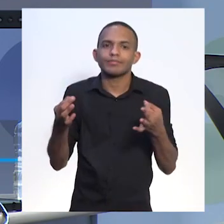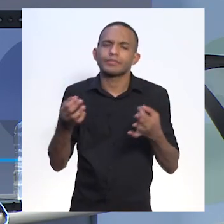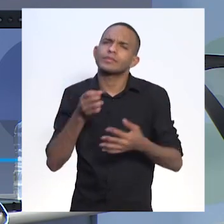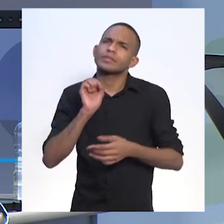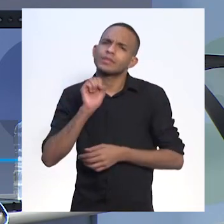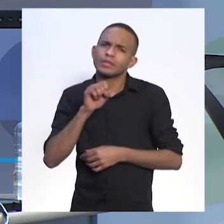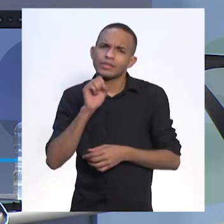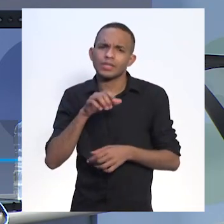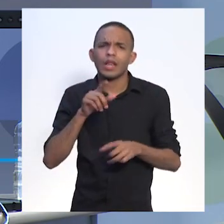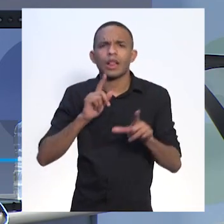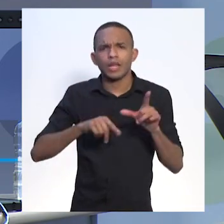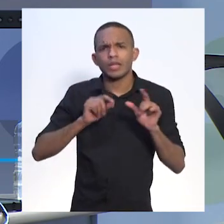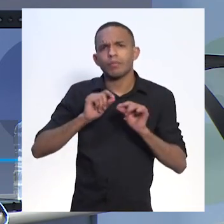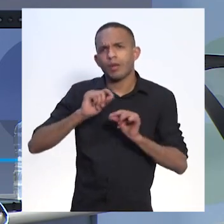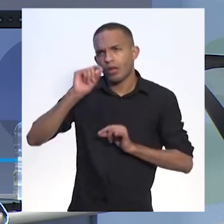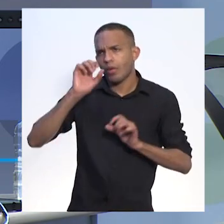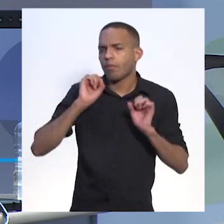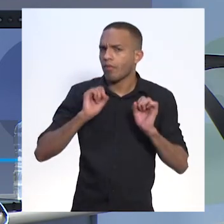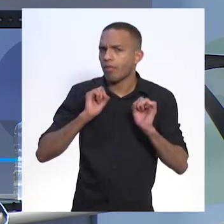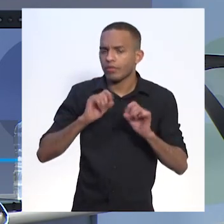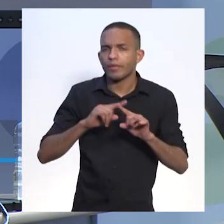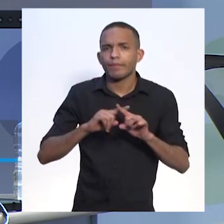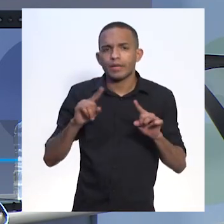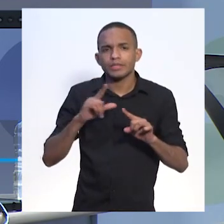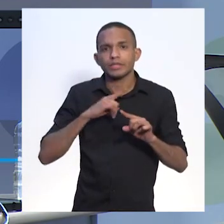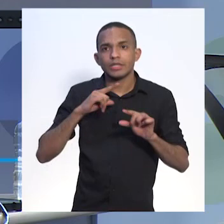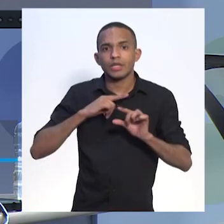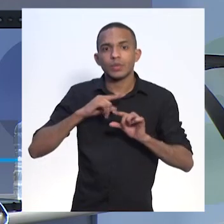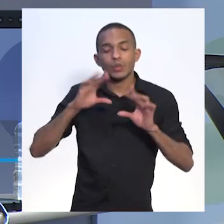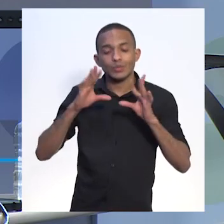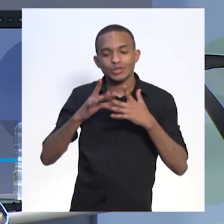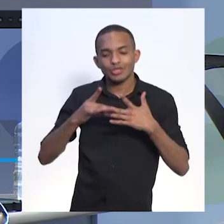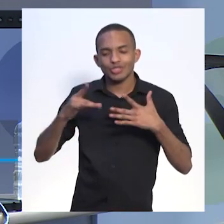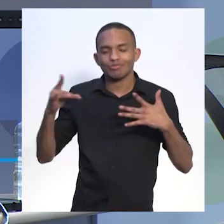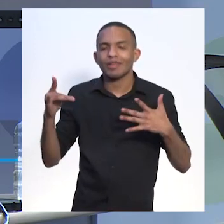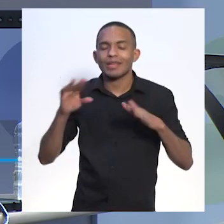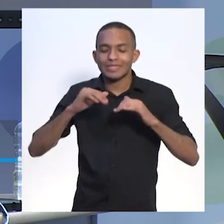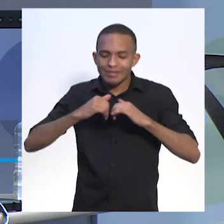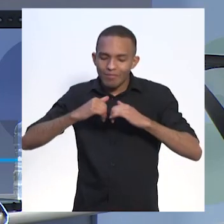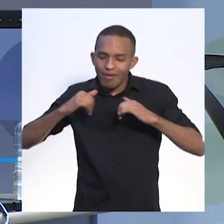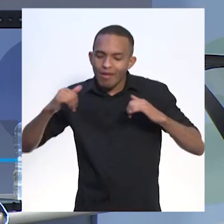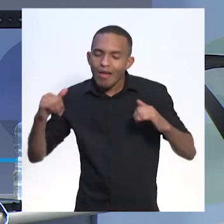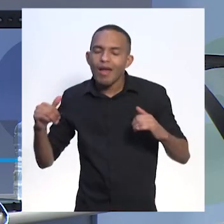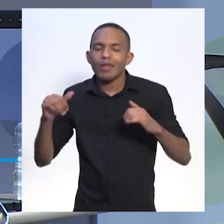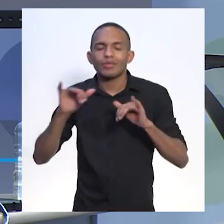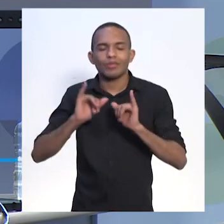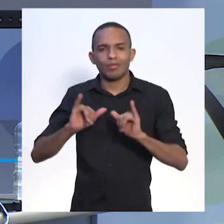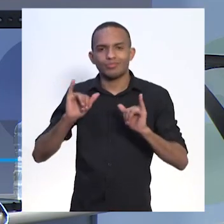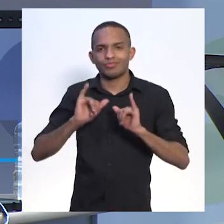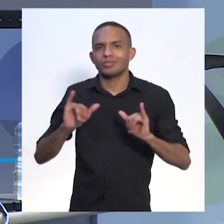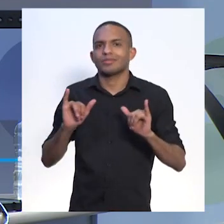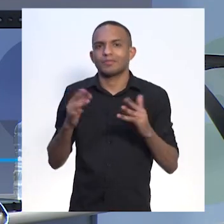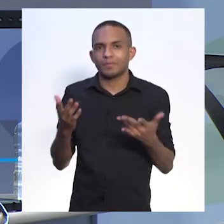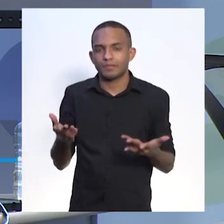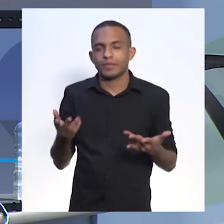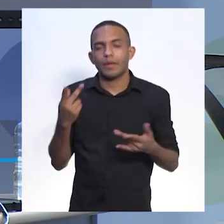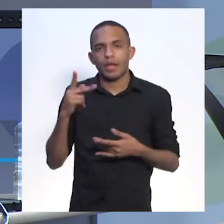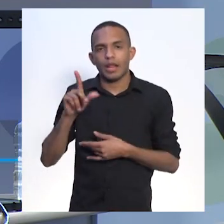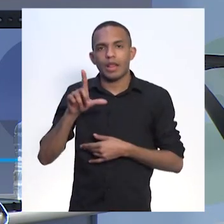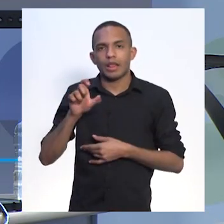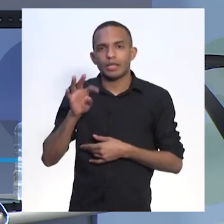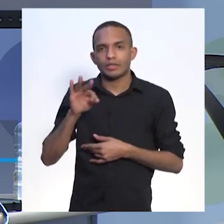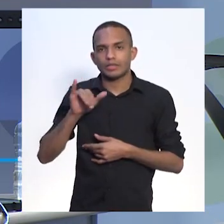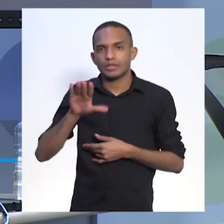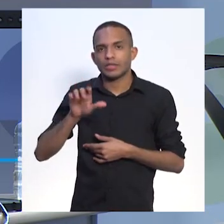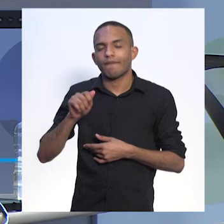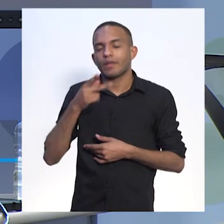ele vem maior, às vezes não, tá, Théo? Mas, sim, ele tem um destaque. Ele vem separado da notícia. Isso que a Letícia falou é bem